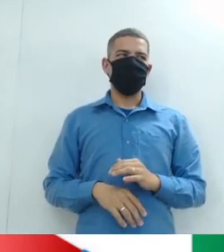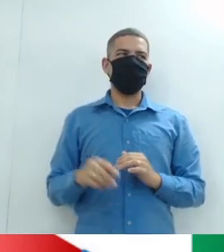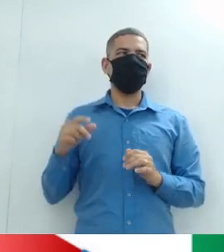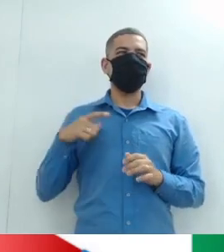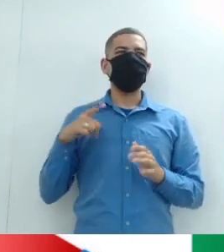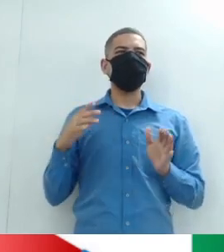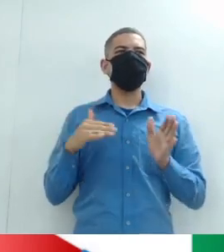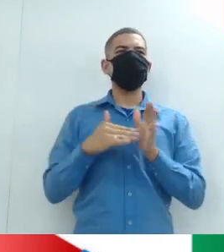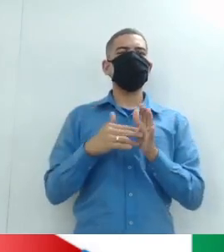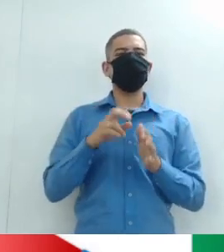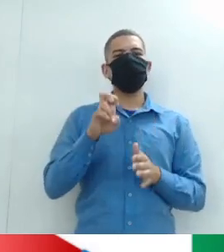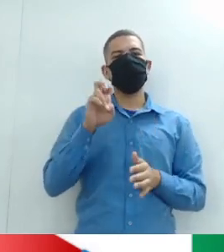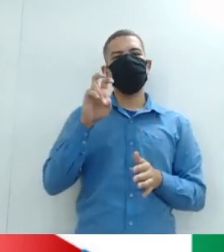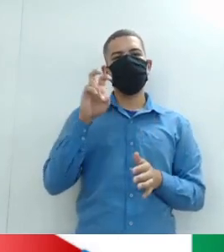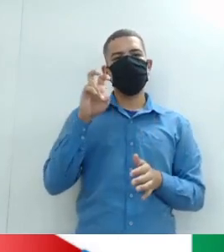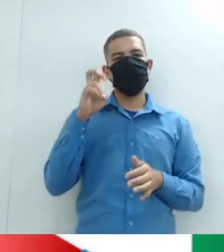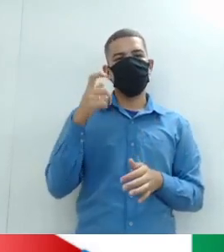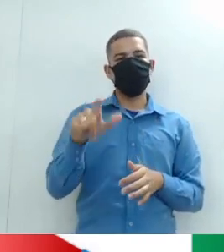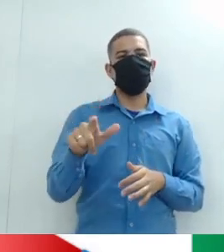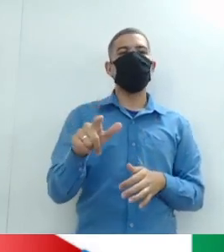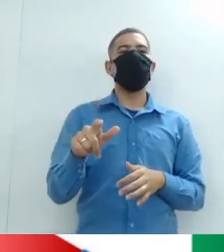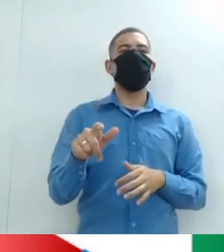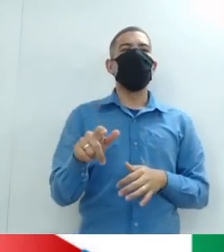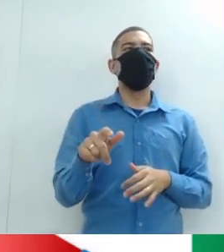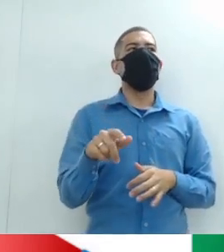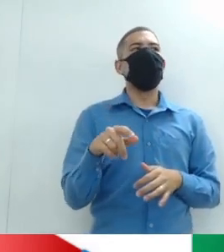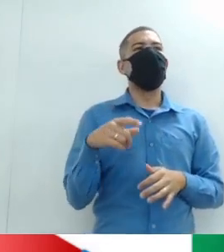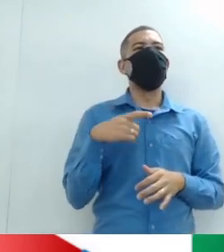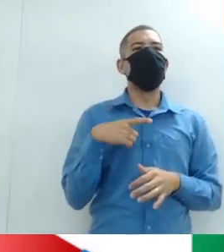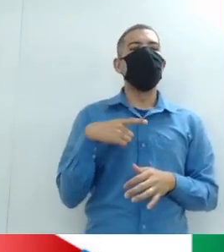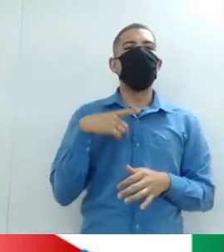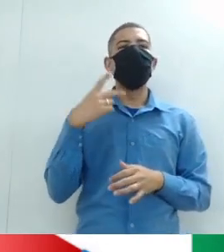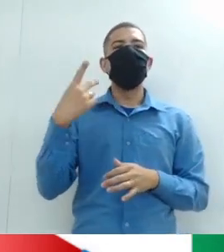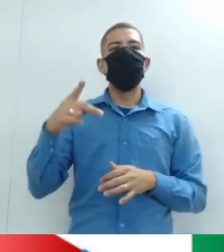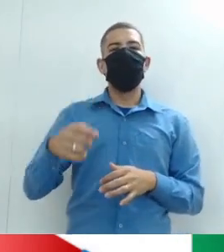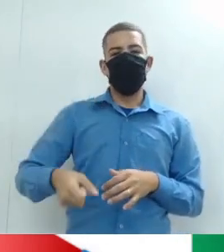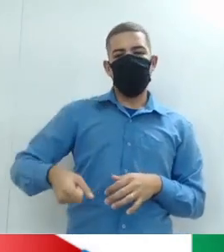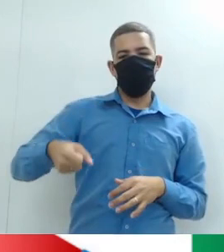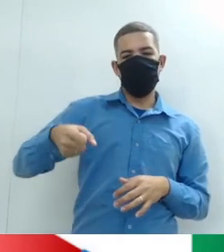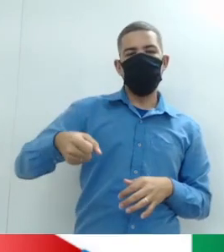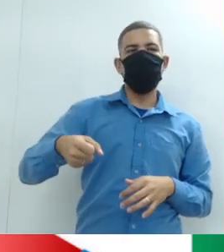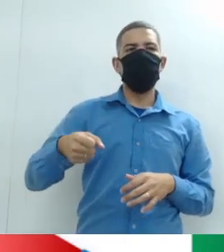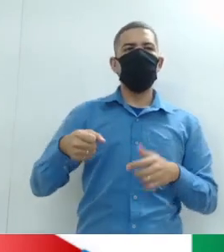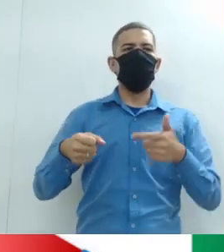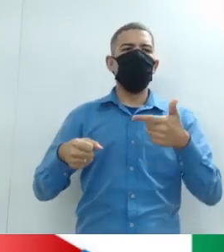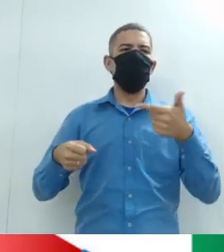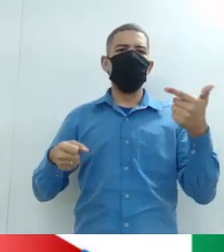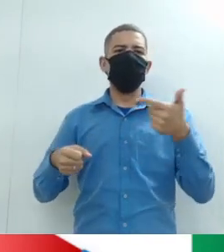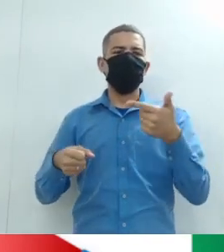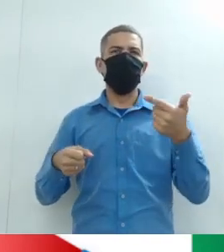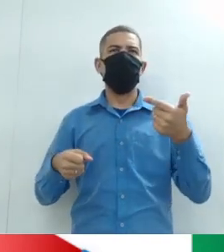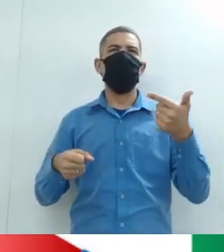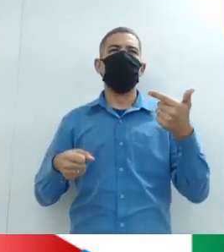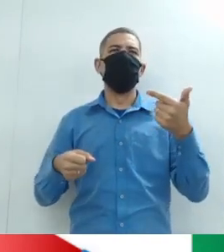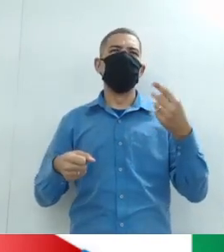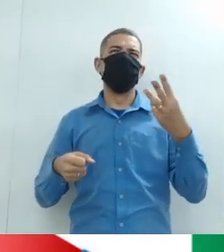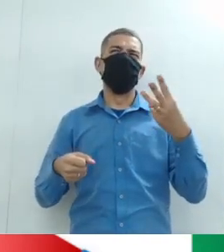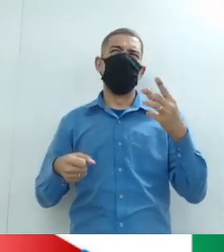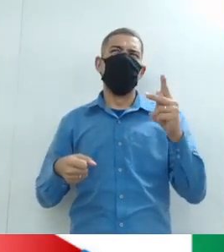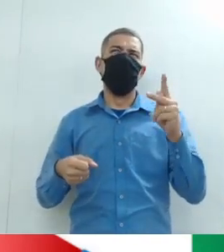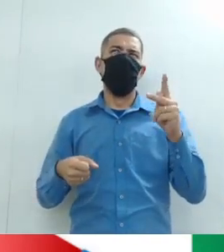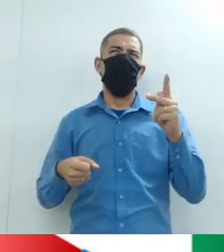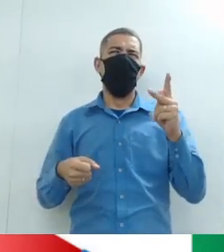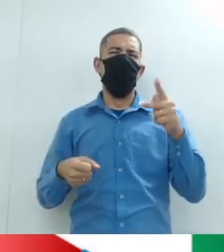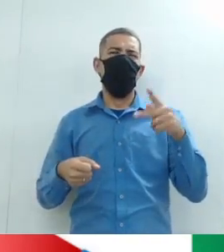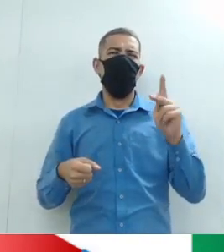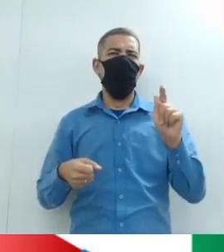5 litros você levar com você, e lá a tua bagagem 22 ou 23 quilos, não lembro direito, mas eu acho que é isso. Então